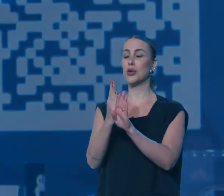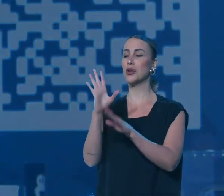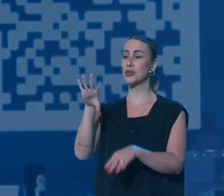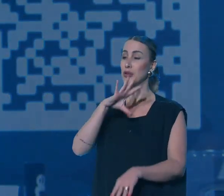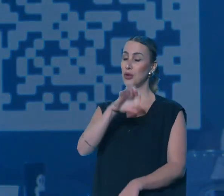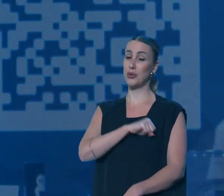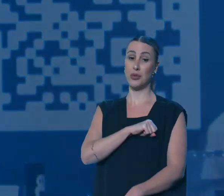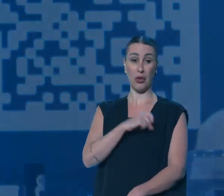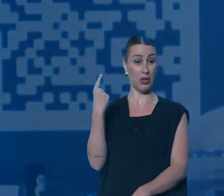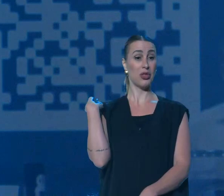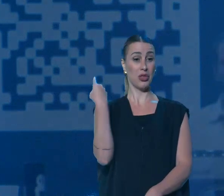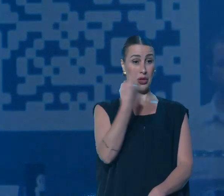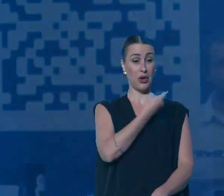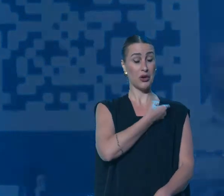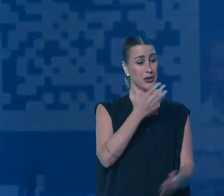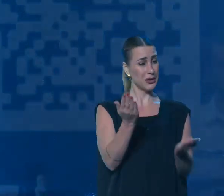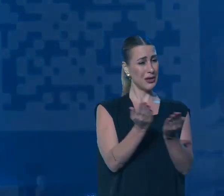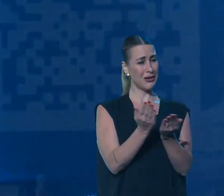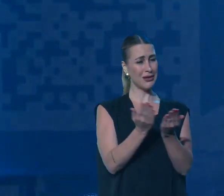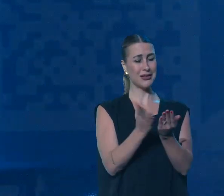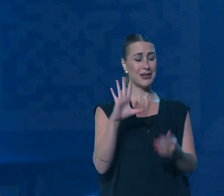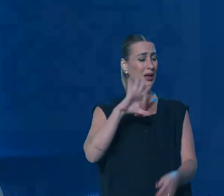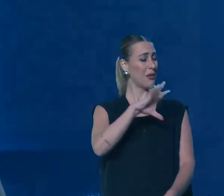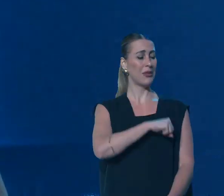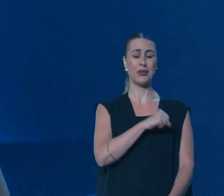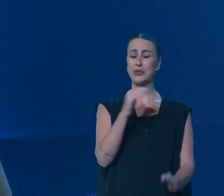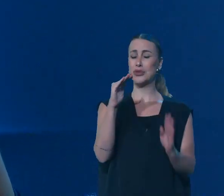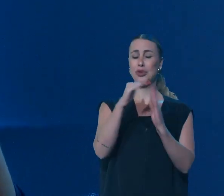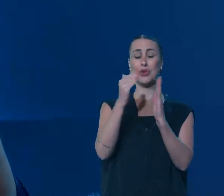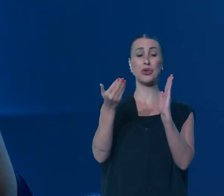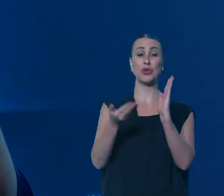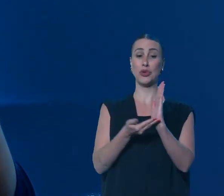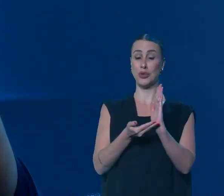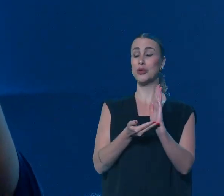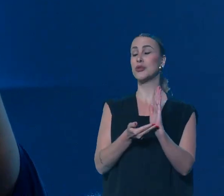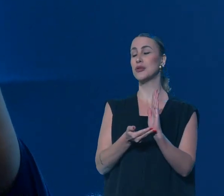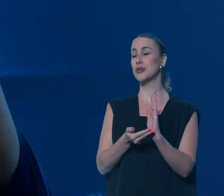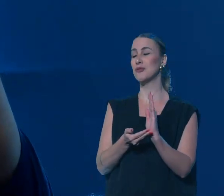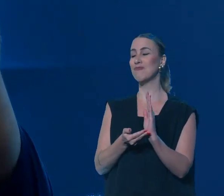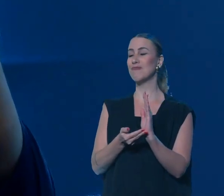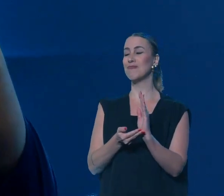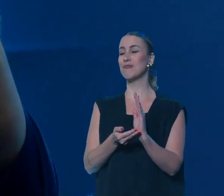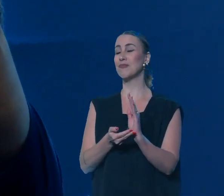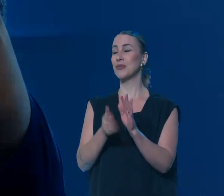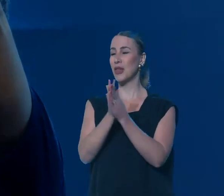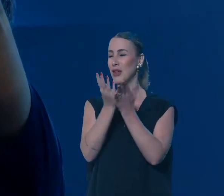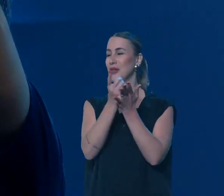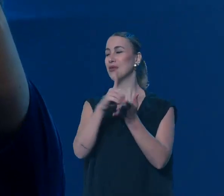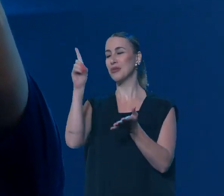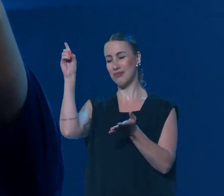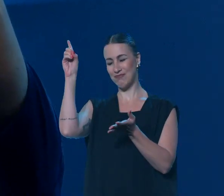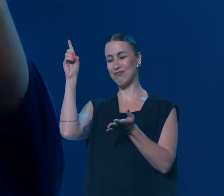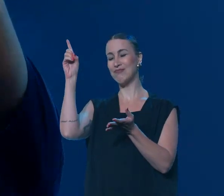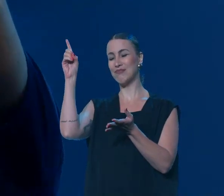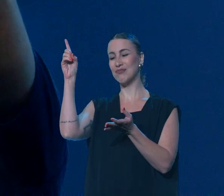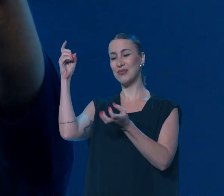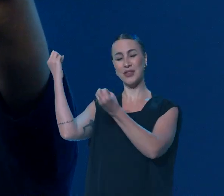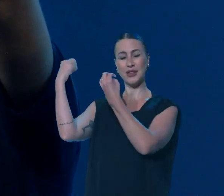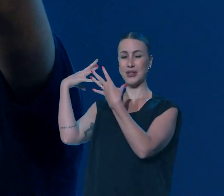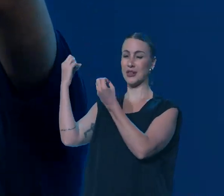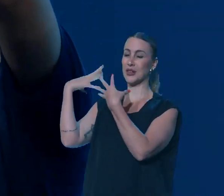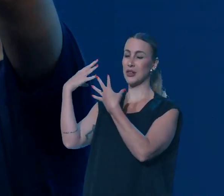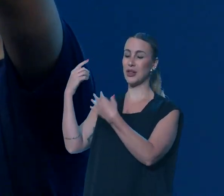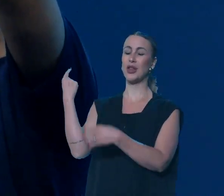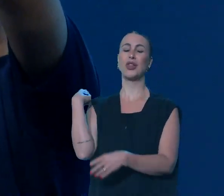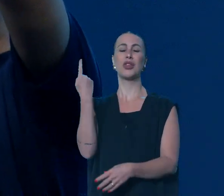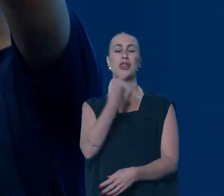maluca, Senhor. Mas é isso que a tua palavra nos ensina. Queremos amar, Deus, e amar, e orar, e